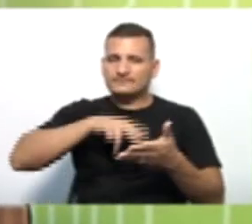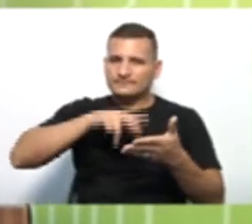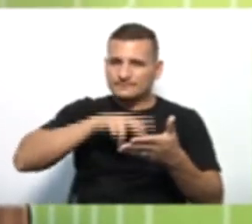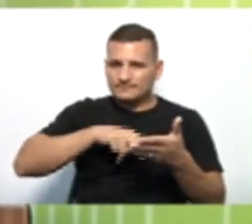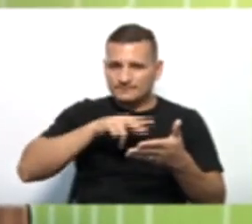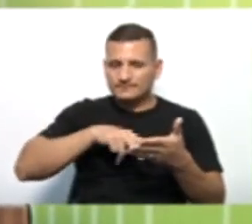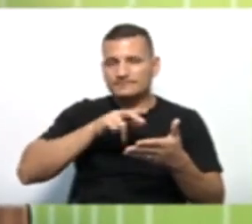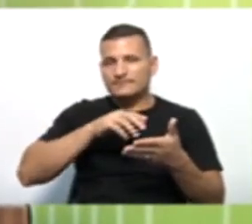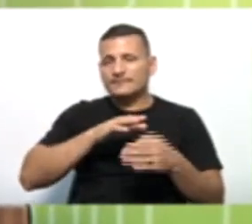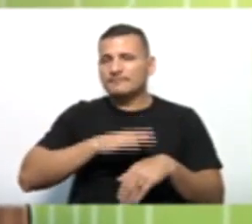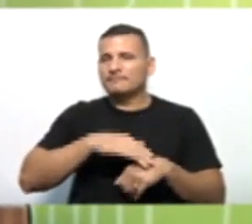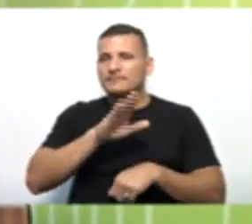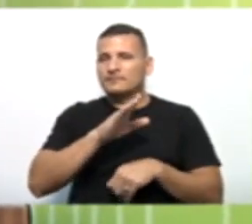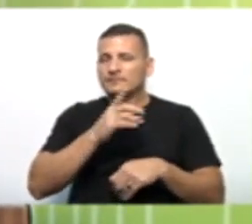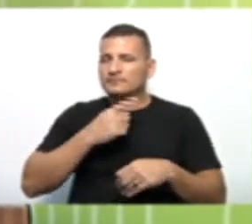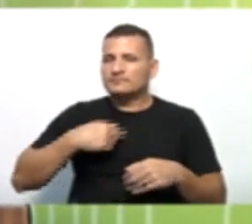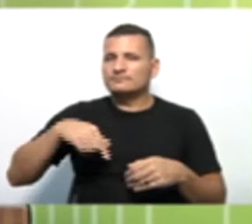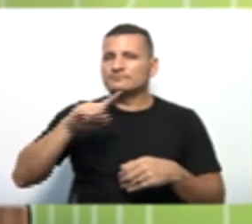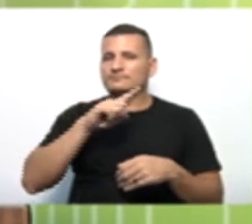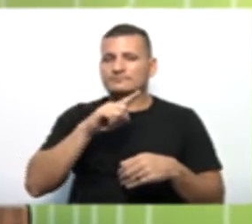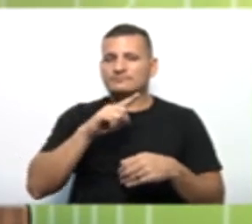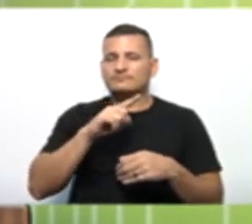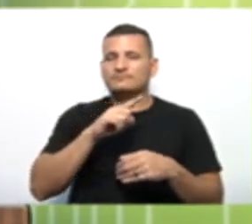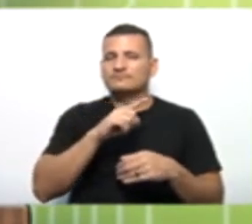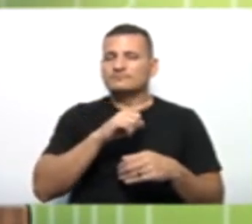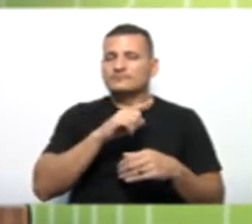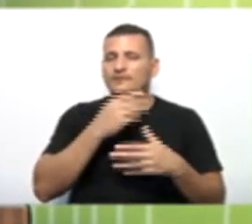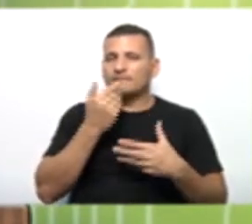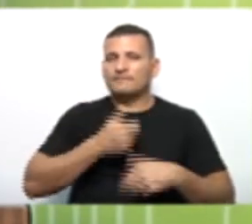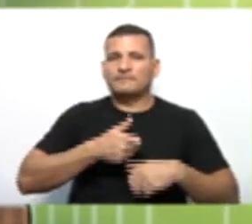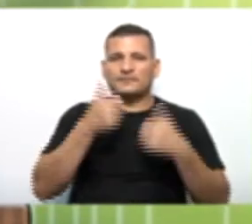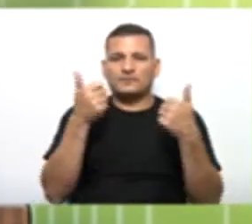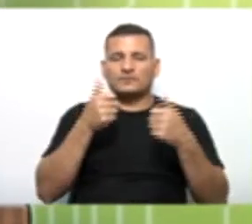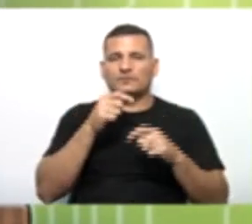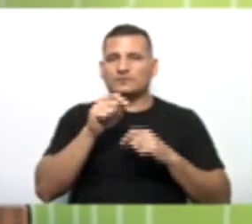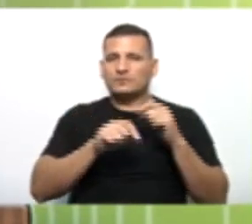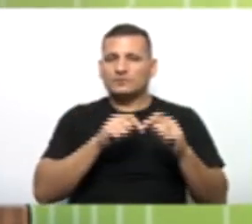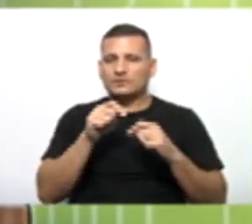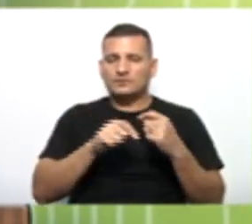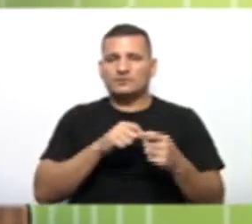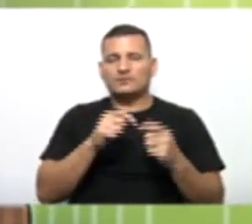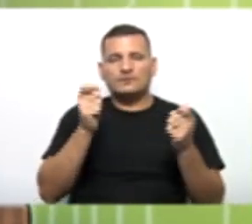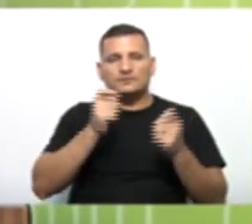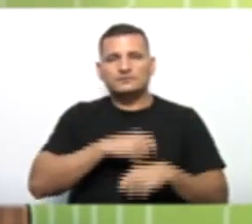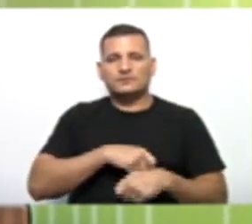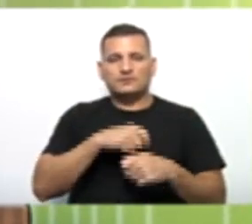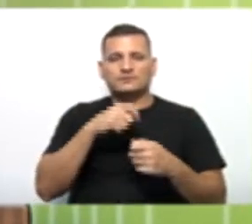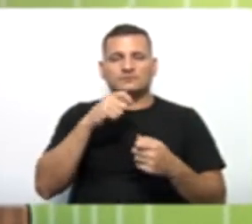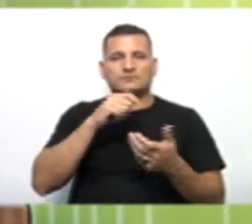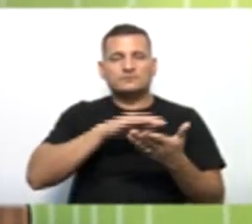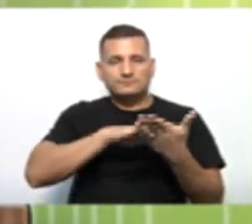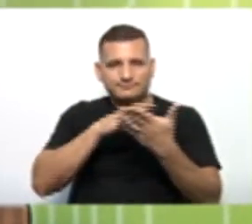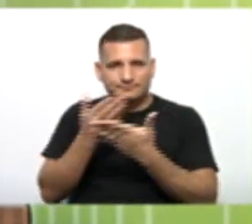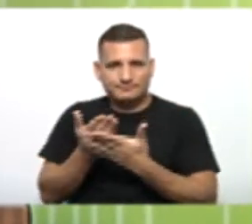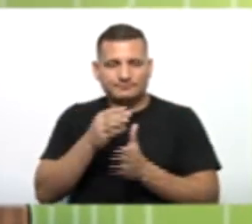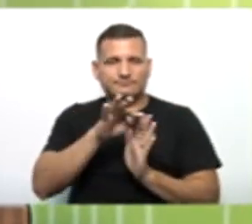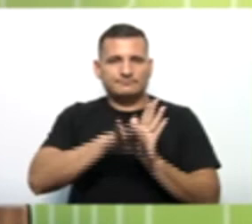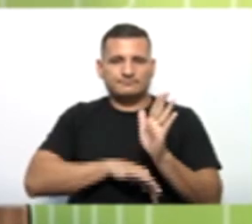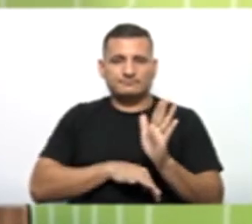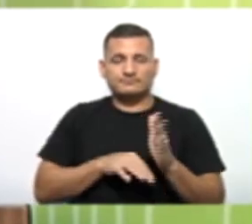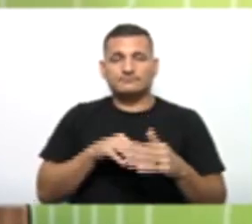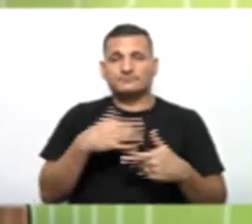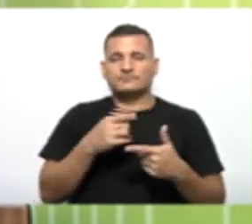nós lermos mas a gente se se aperfeiçoa em relação a nossa capacidade de interpretação